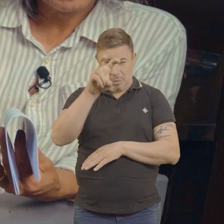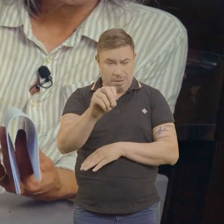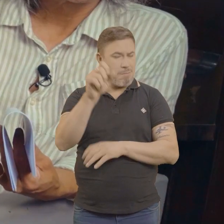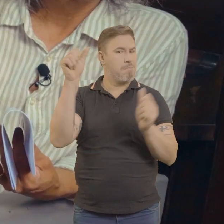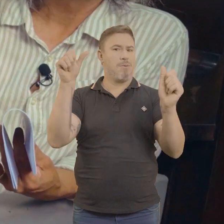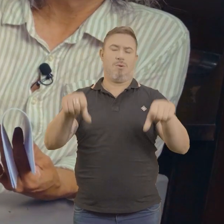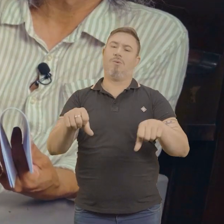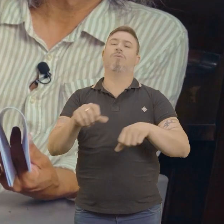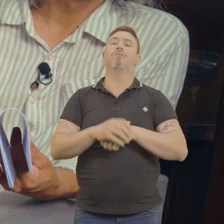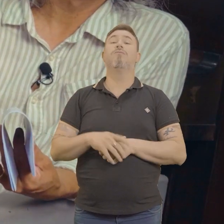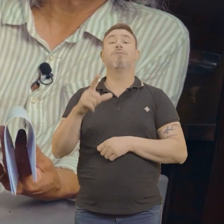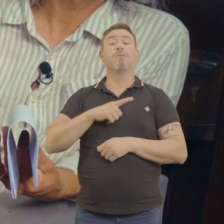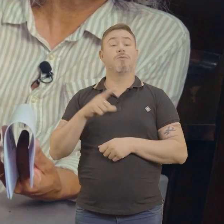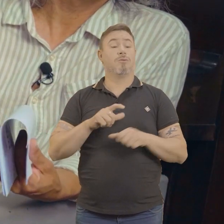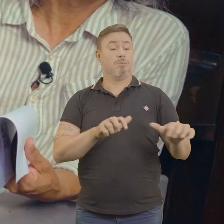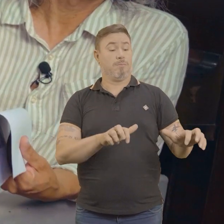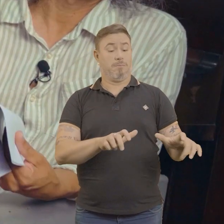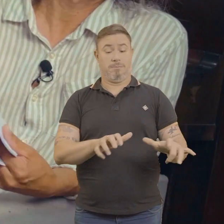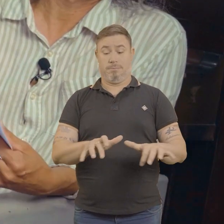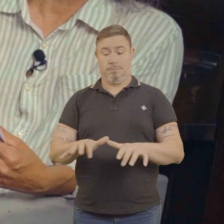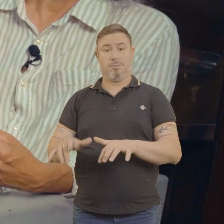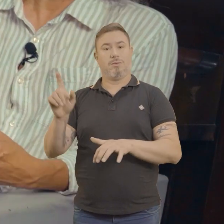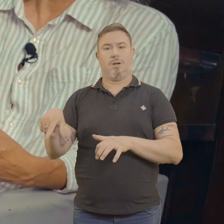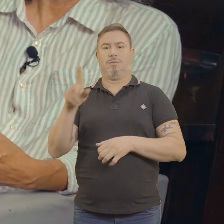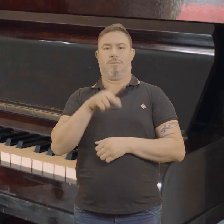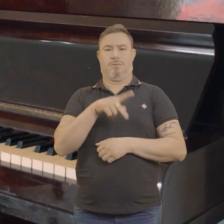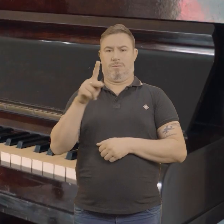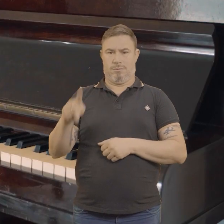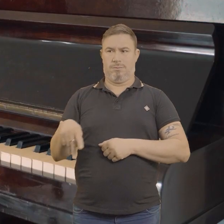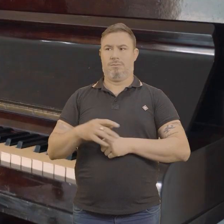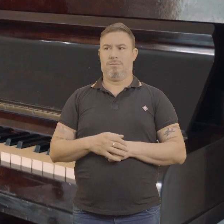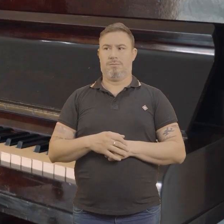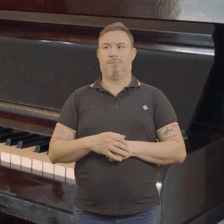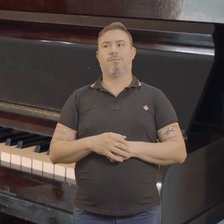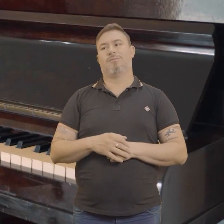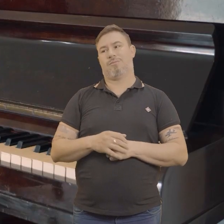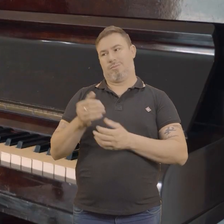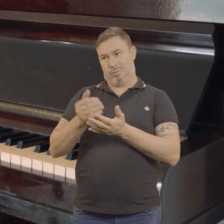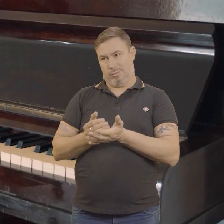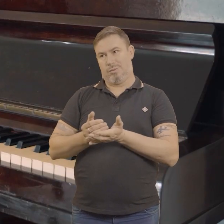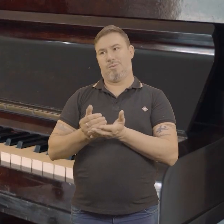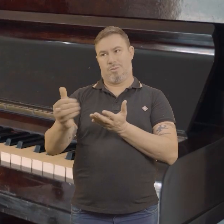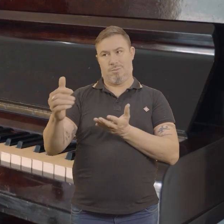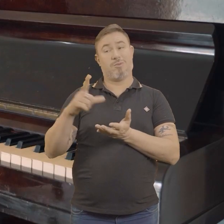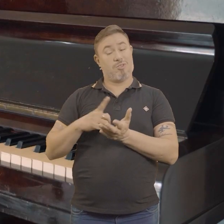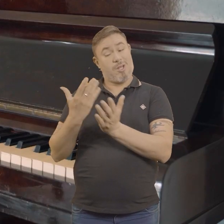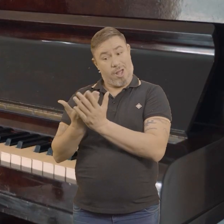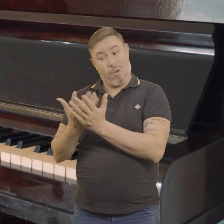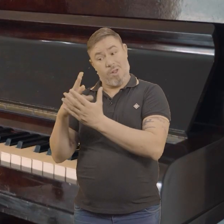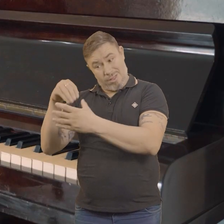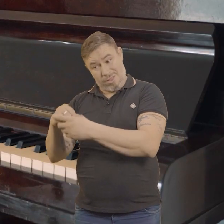isso sim, porque quem tinha os pianos eram as professoras. No início, eu tinha aula na casa da